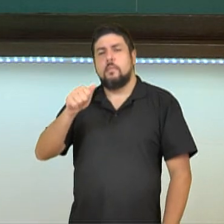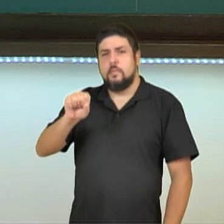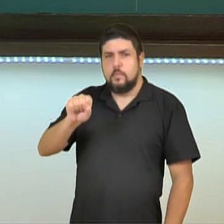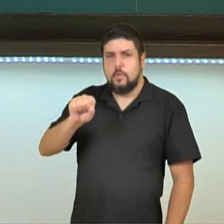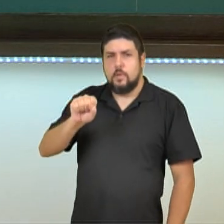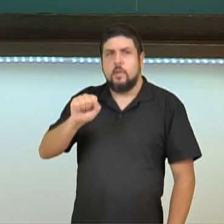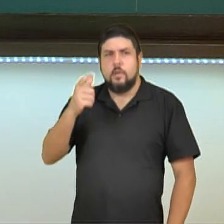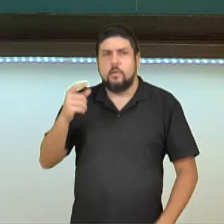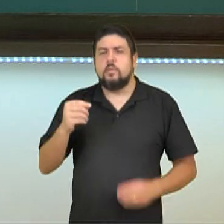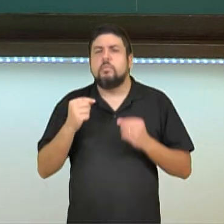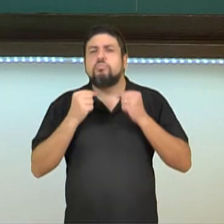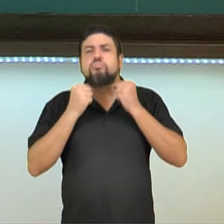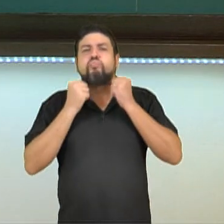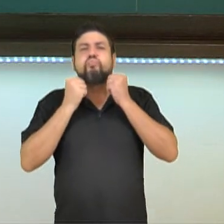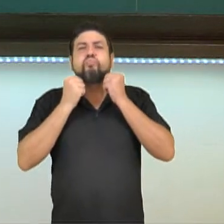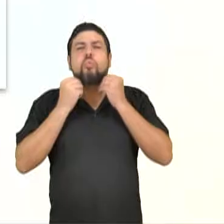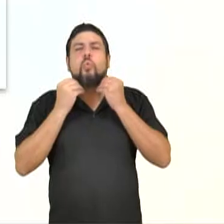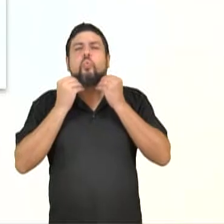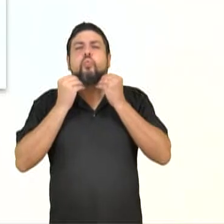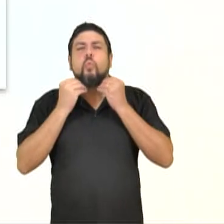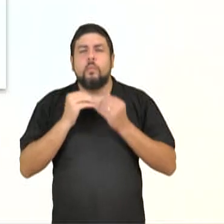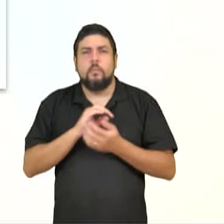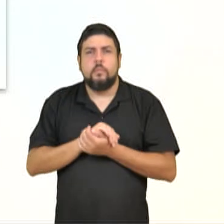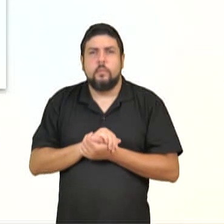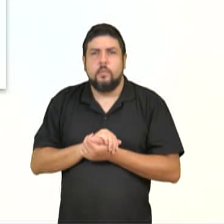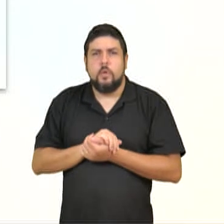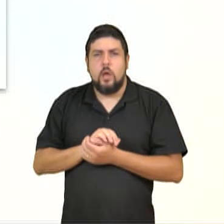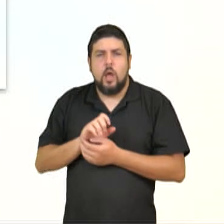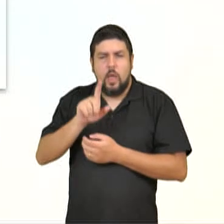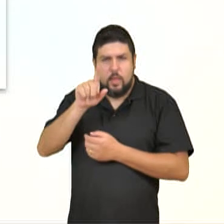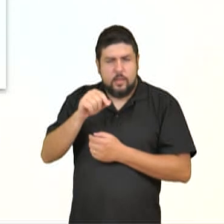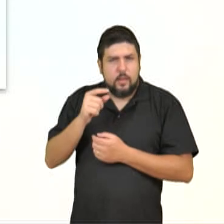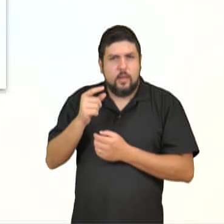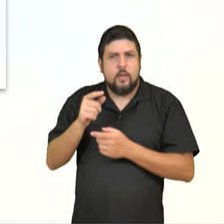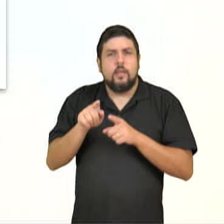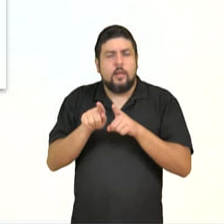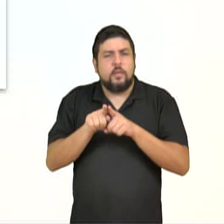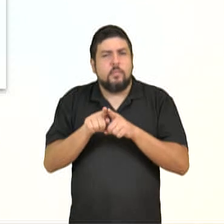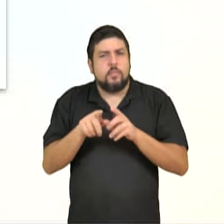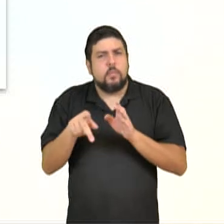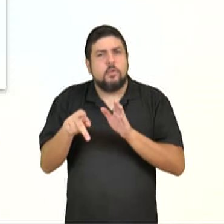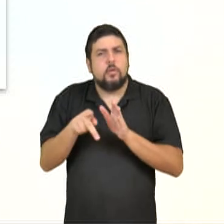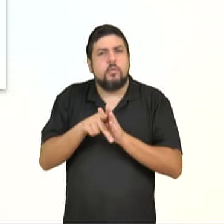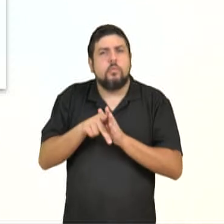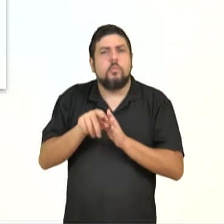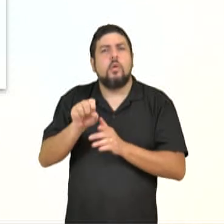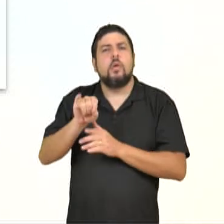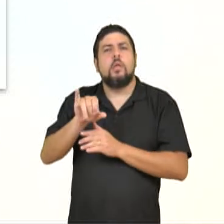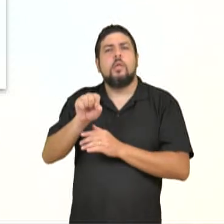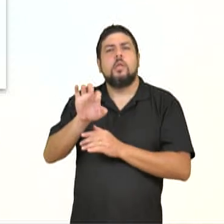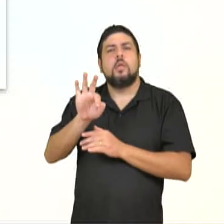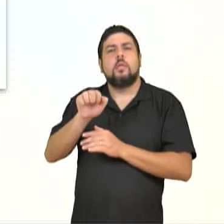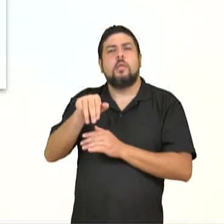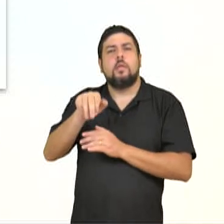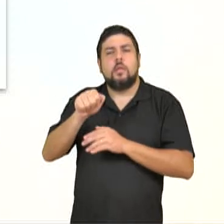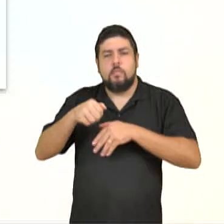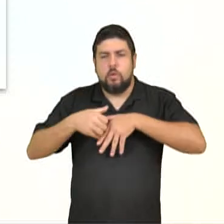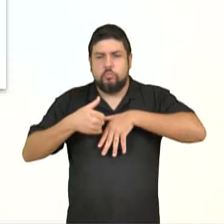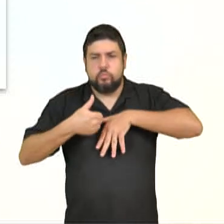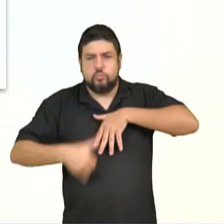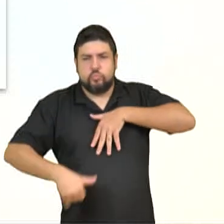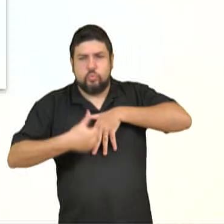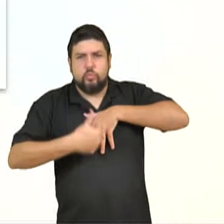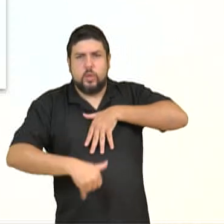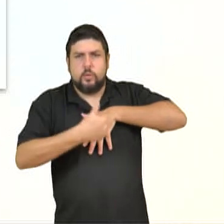as tonsilas. Elas são estruturas que também fazem parte do sistema linfático e elas têm uma função